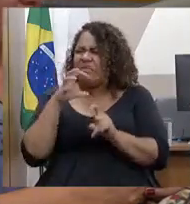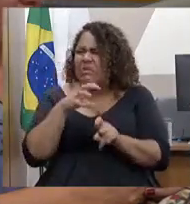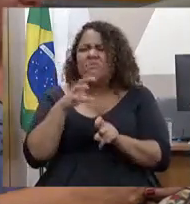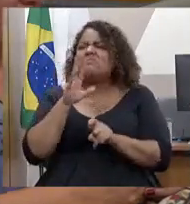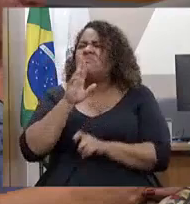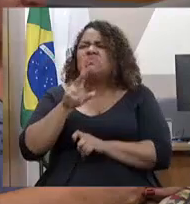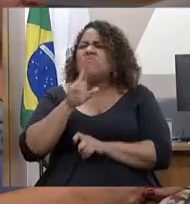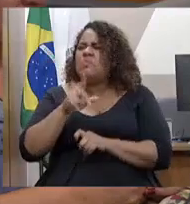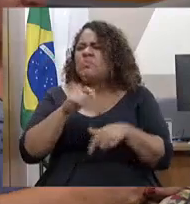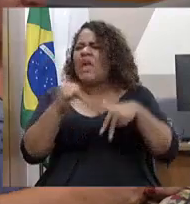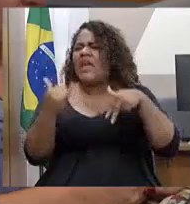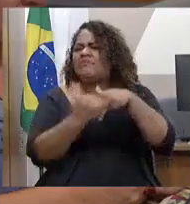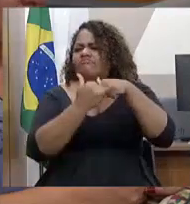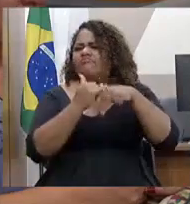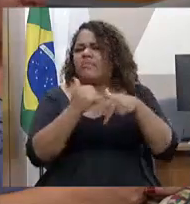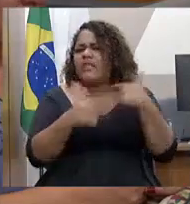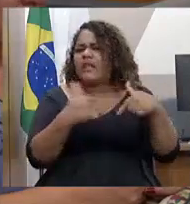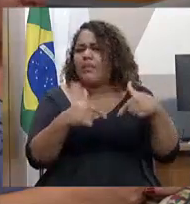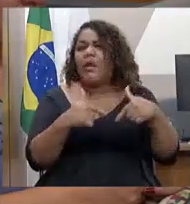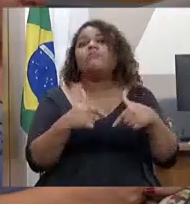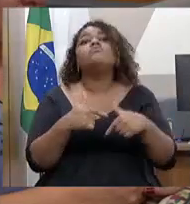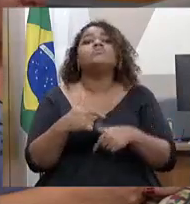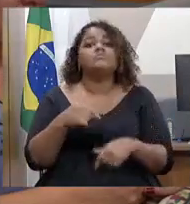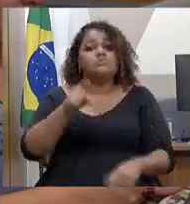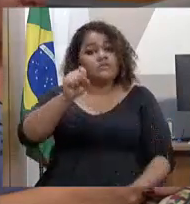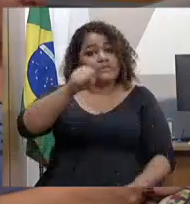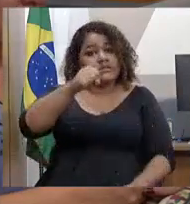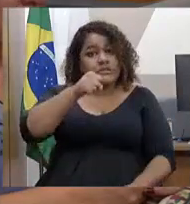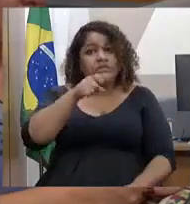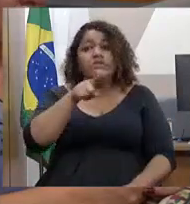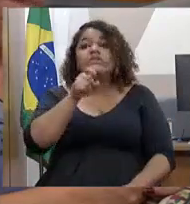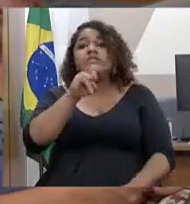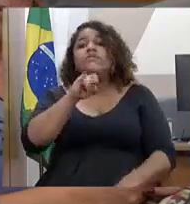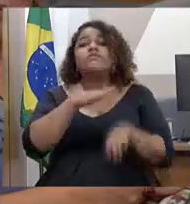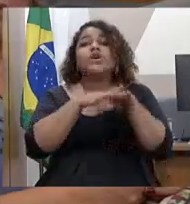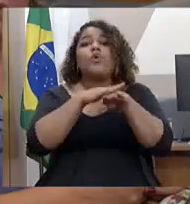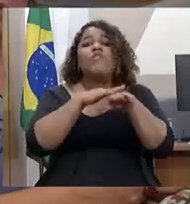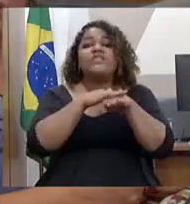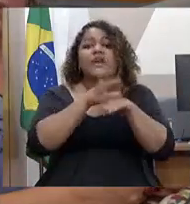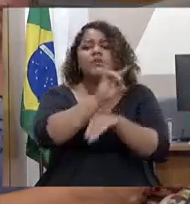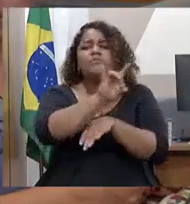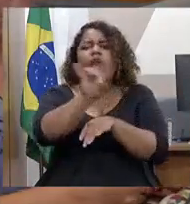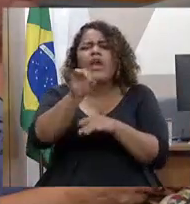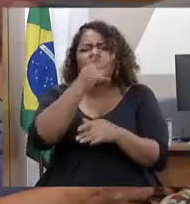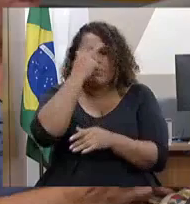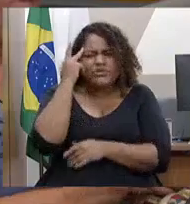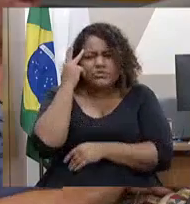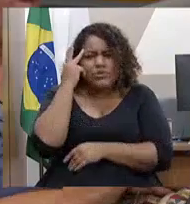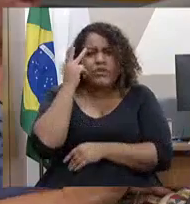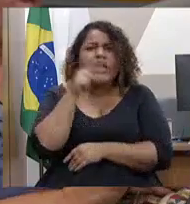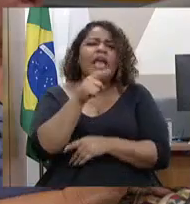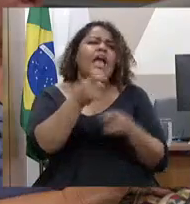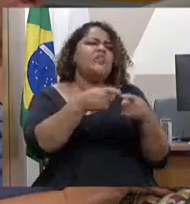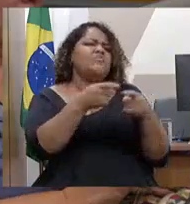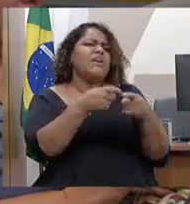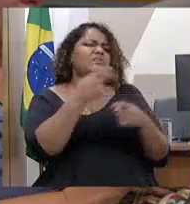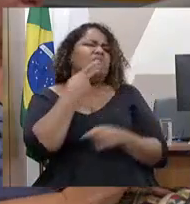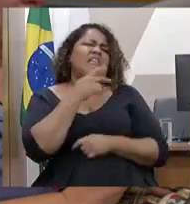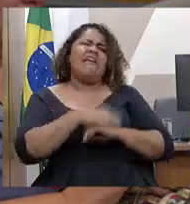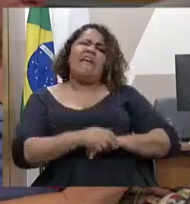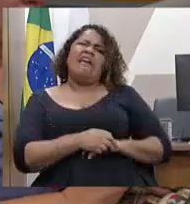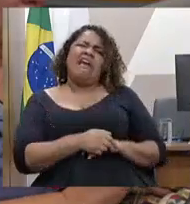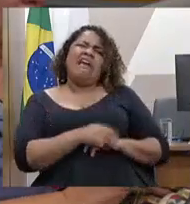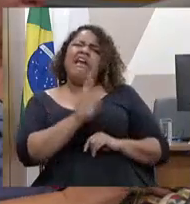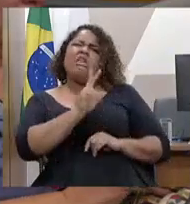quando tiver fala assim quando a gente vai conversar com as pessoas aí muitos médicos mesmo às vezes ou outras pessoas falam não mas não é acidente de trabalho É sim porque você